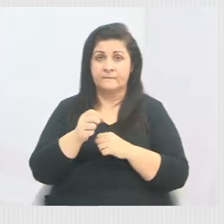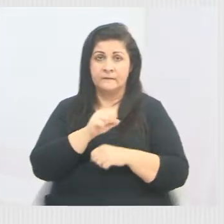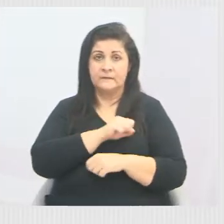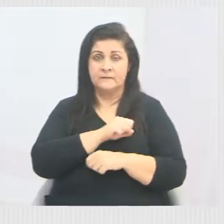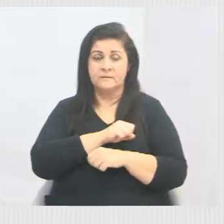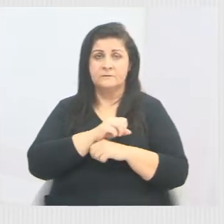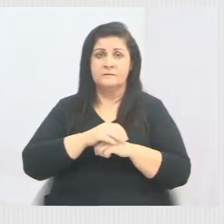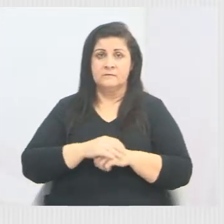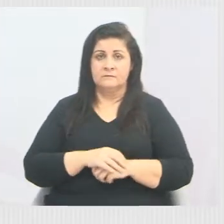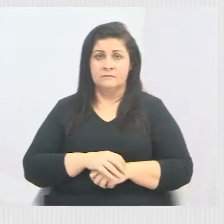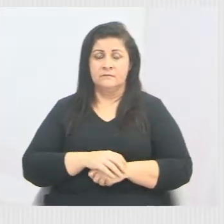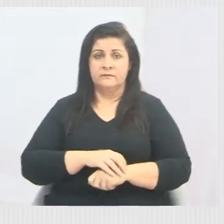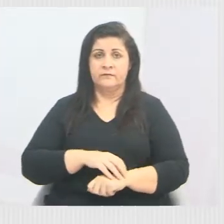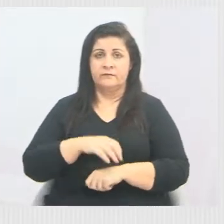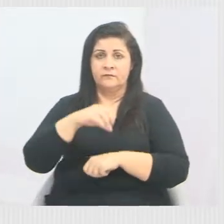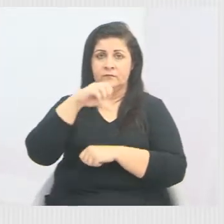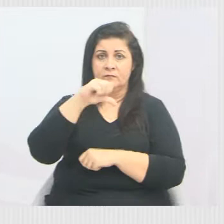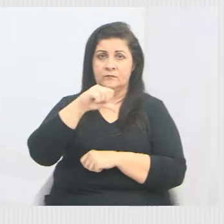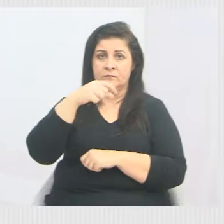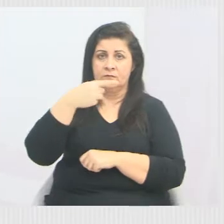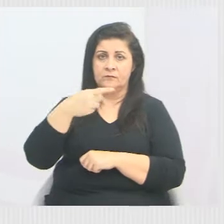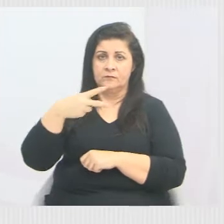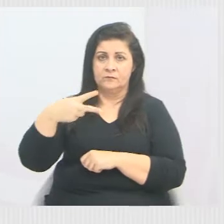como estão vendo ali,